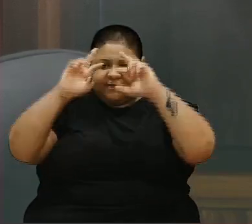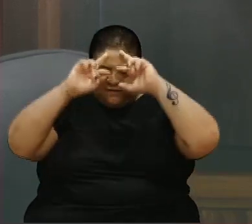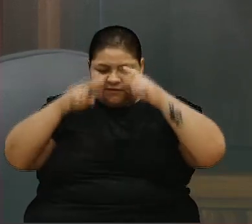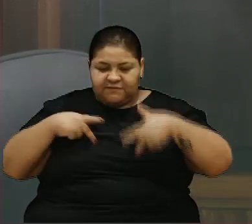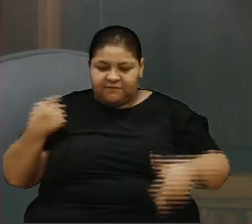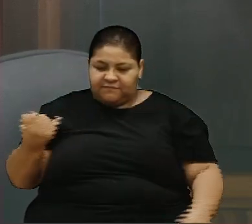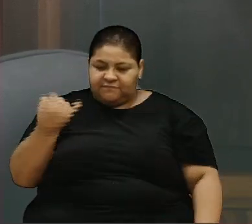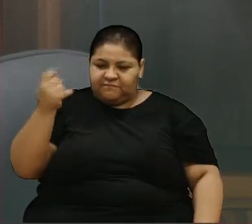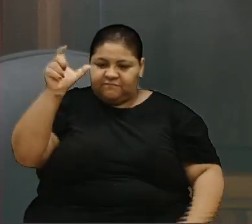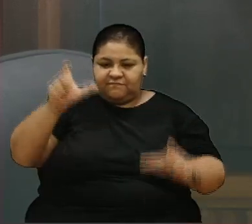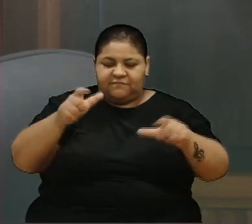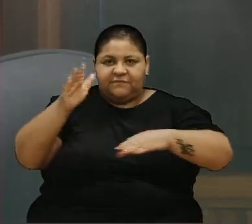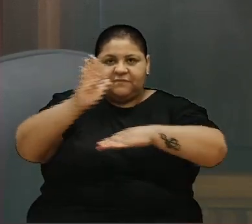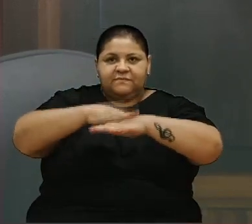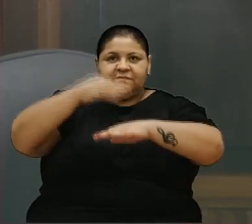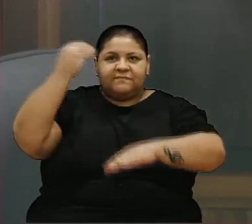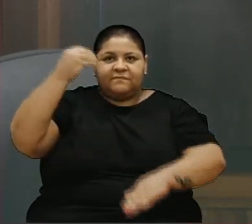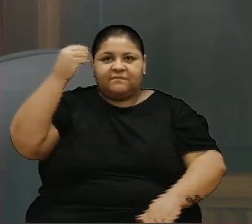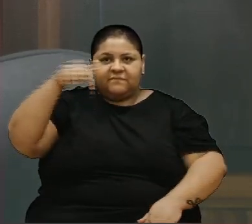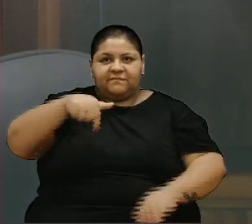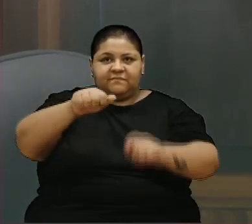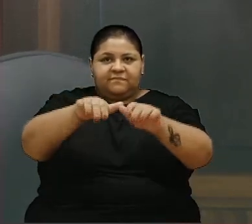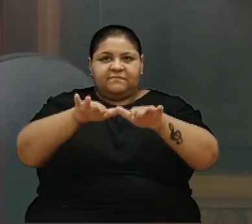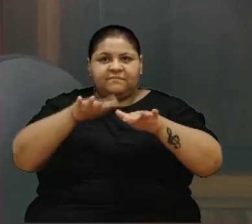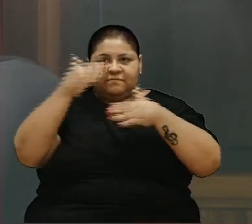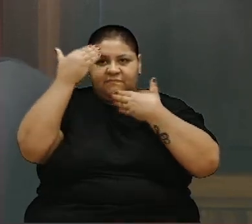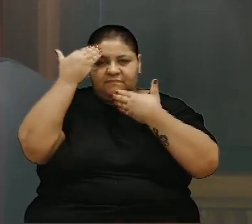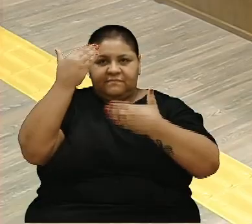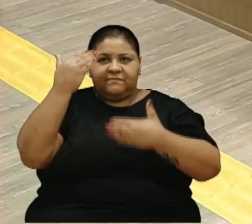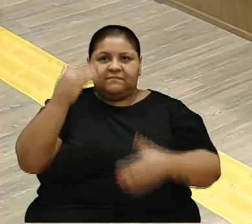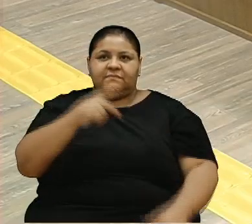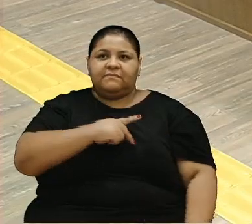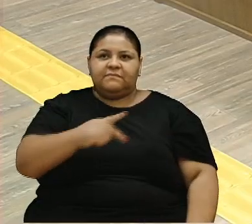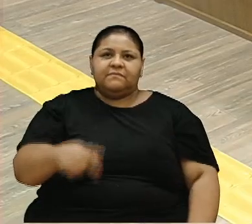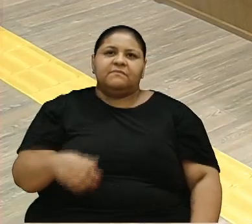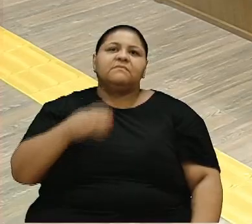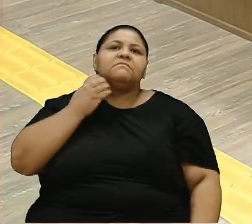importância das pessoas mais experientes aqui no parlamento. Obrigada, senhor presidente.